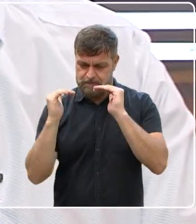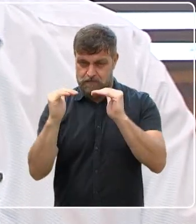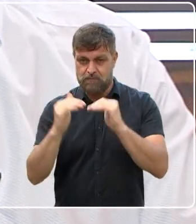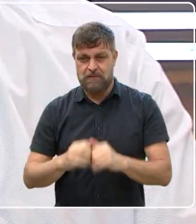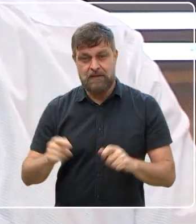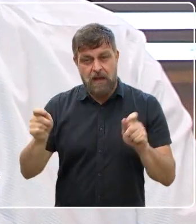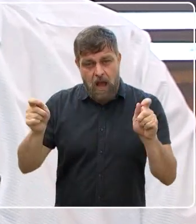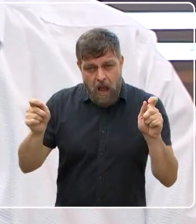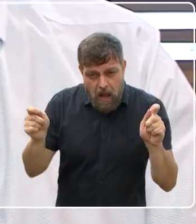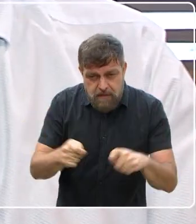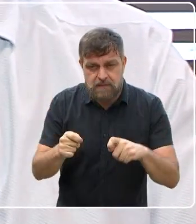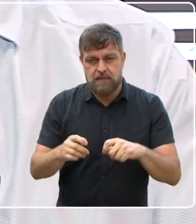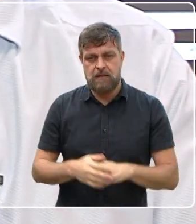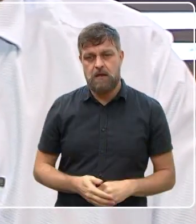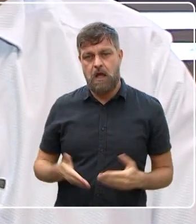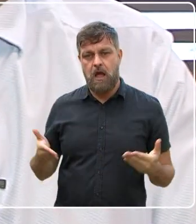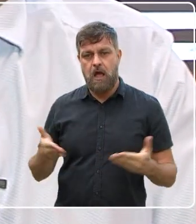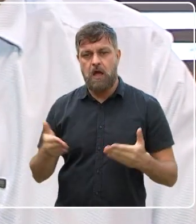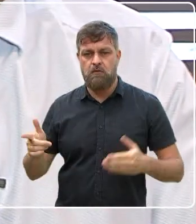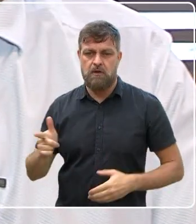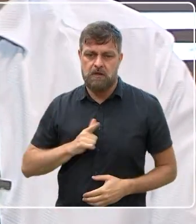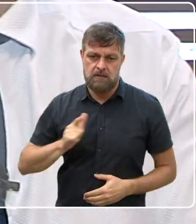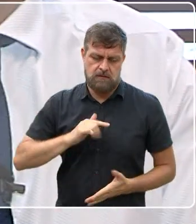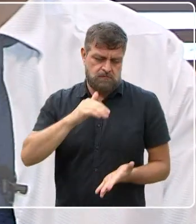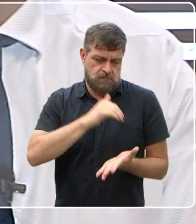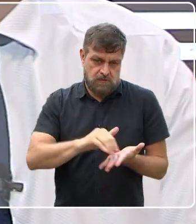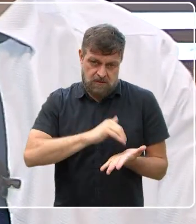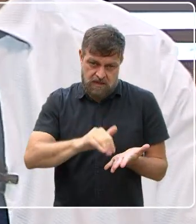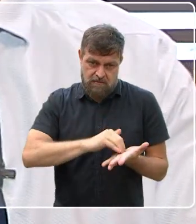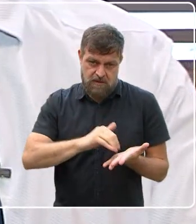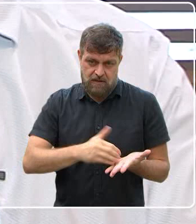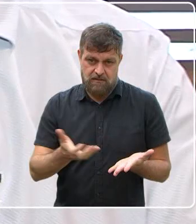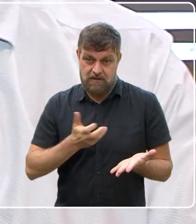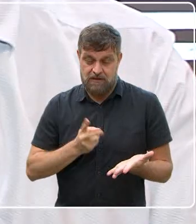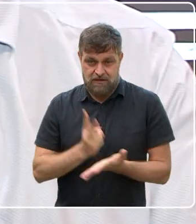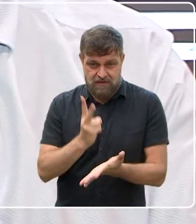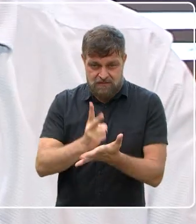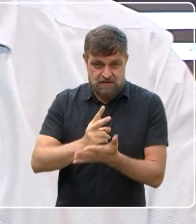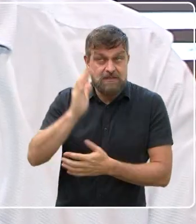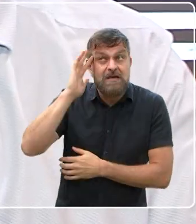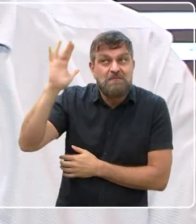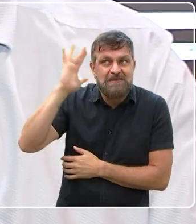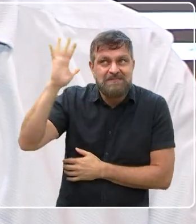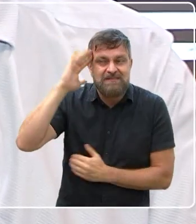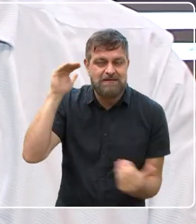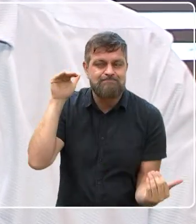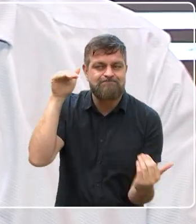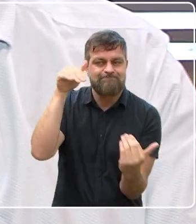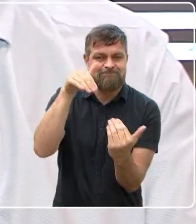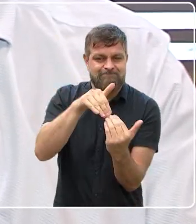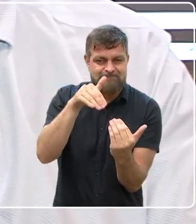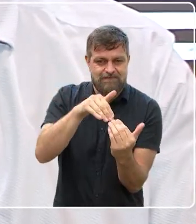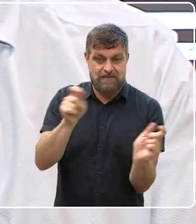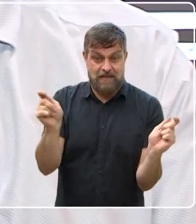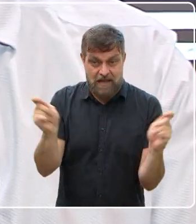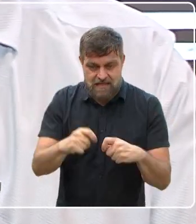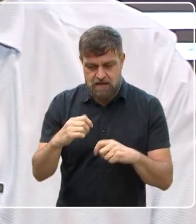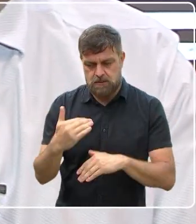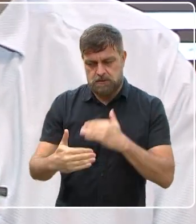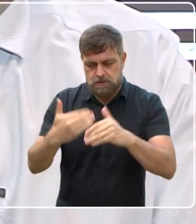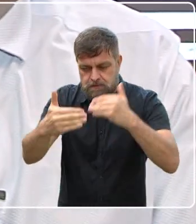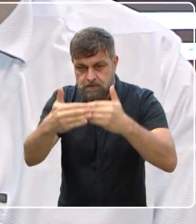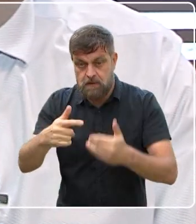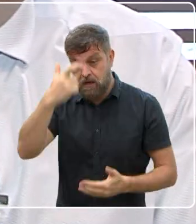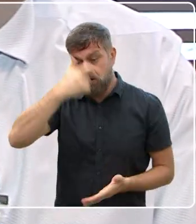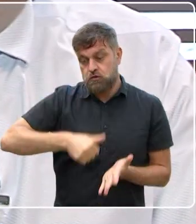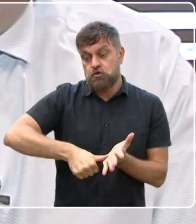ponto que dá para levar o escritório ao lugar que a gente sempre imaginou. Que dá para desenvolver. Agora,